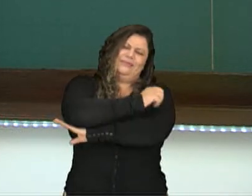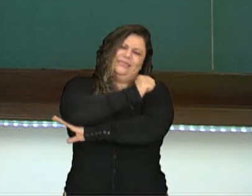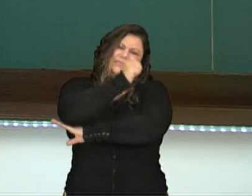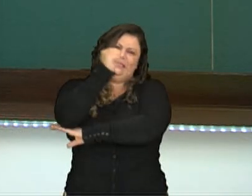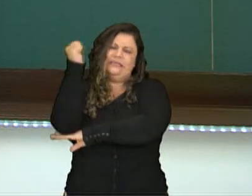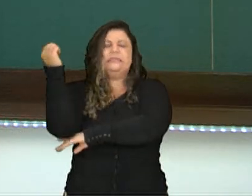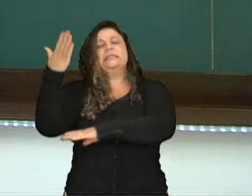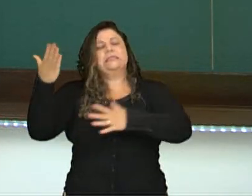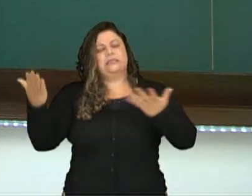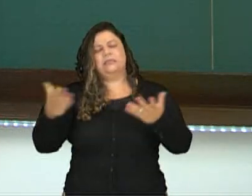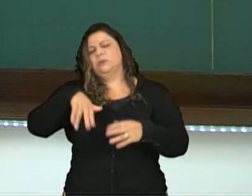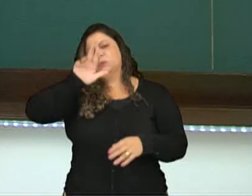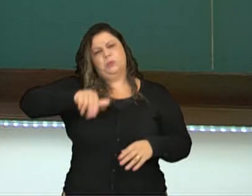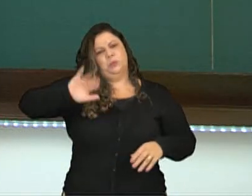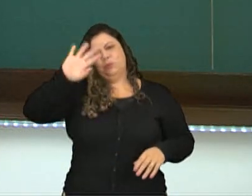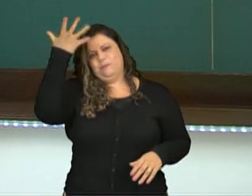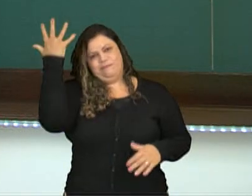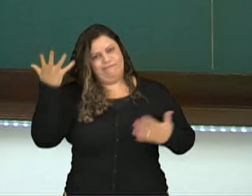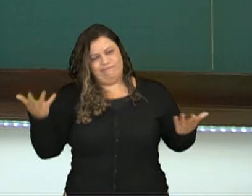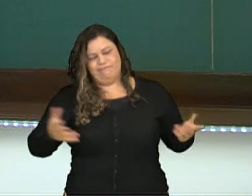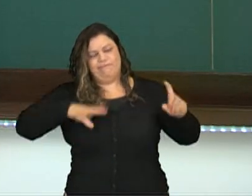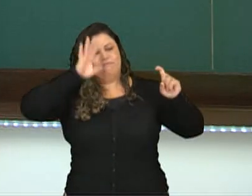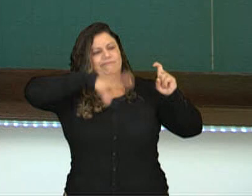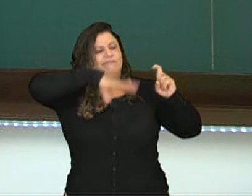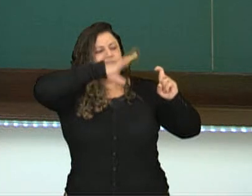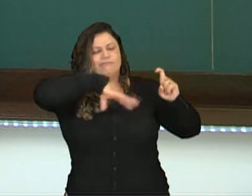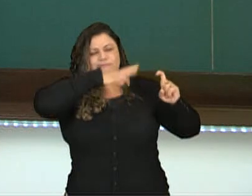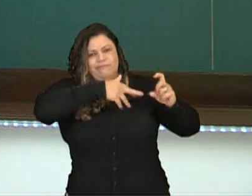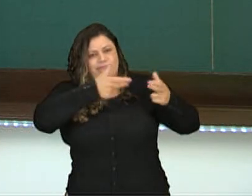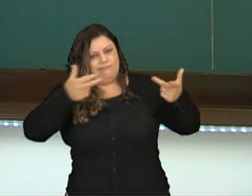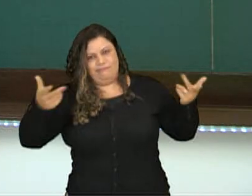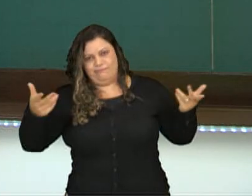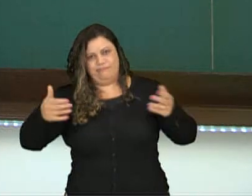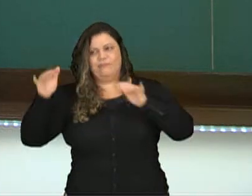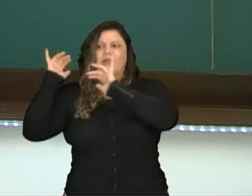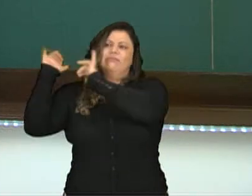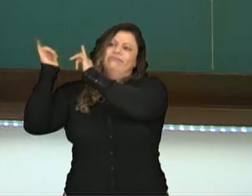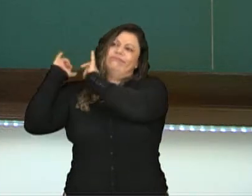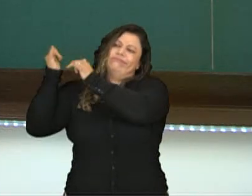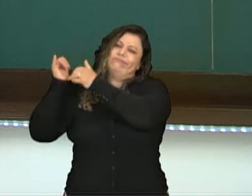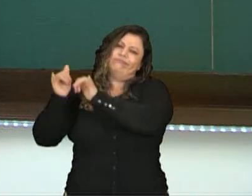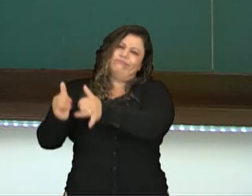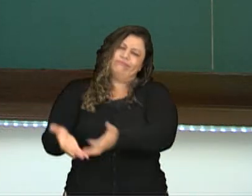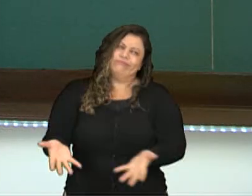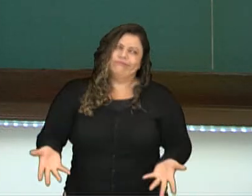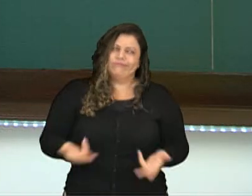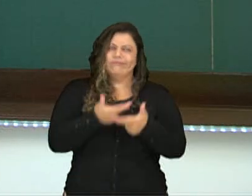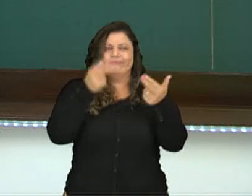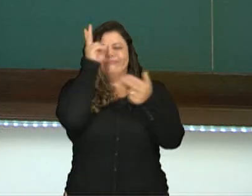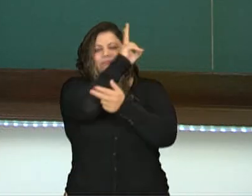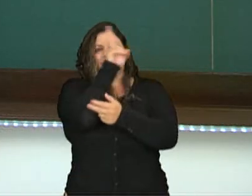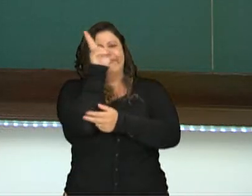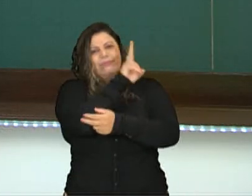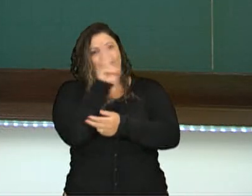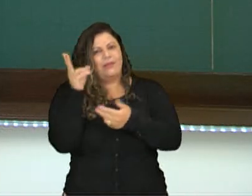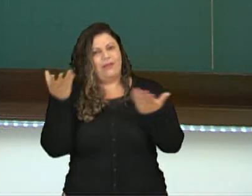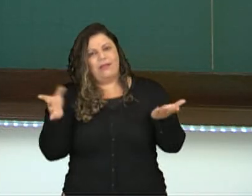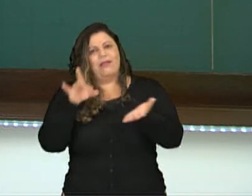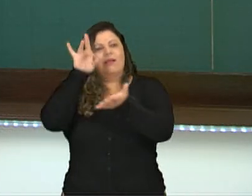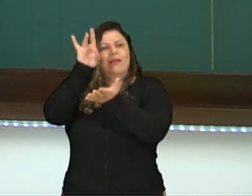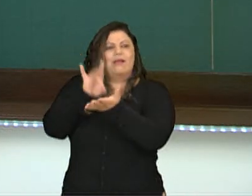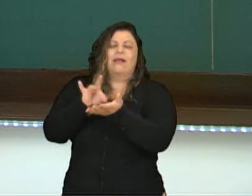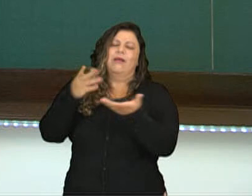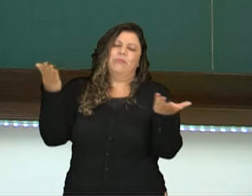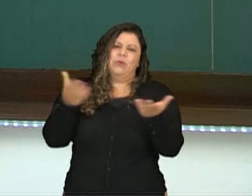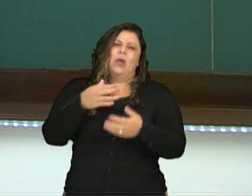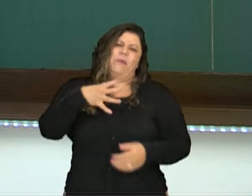tumba. Enfim, nunca aconteceu isso. Aí são lendas folclóricas aí das histórias, porque na verdade, inclusive a própria filha do